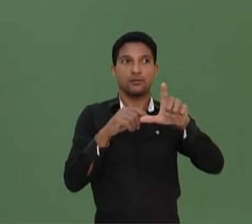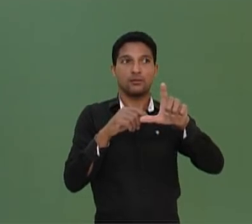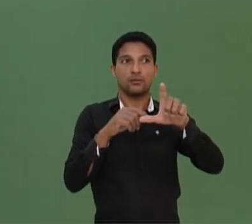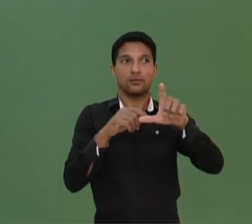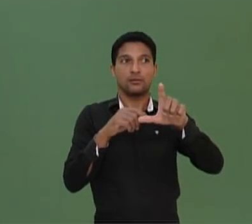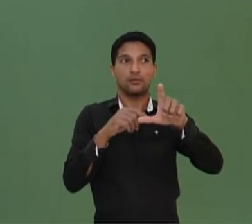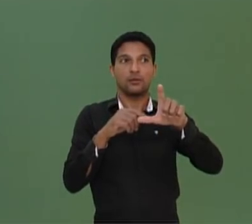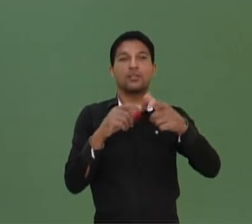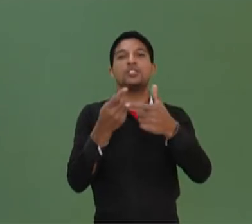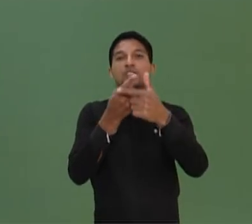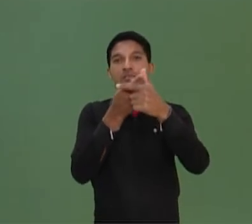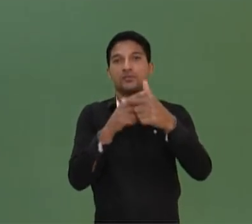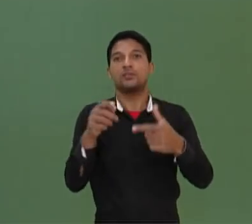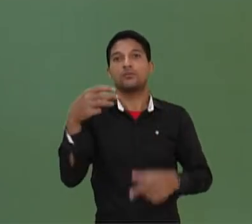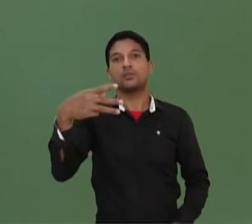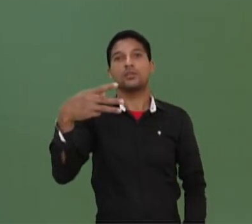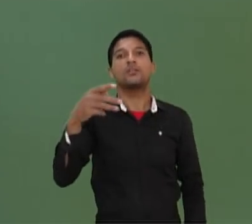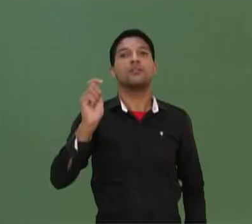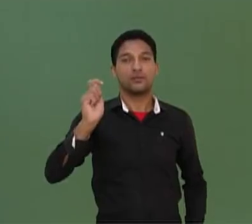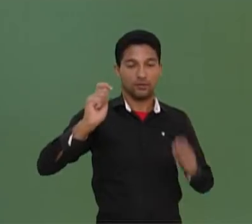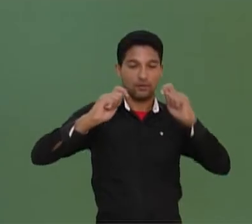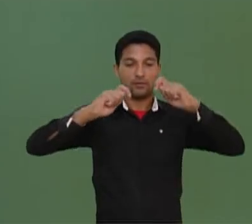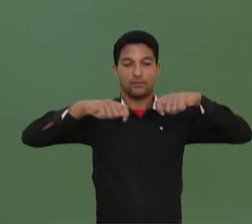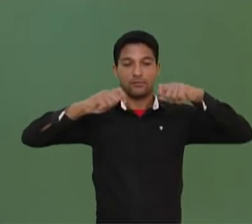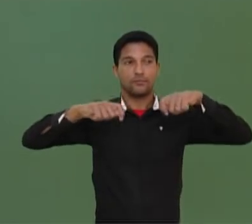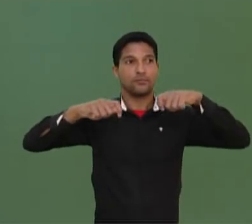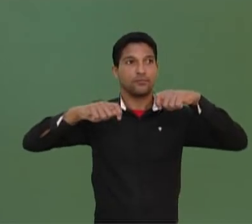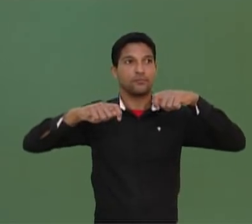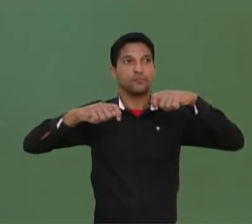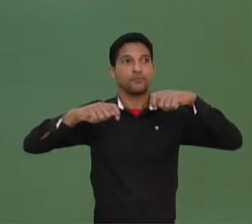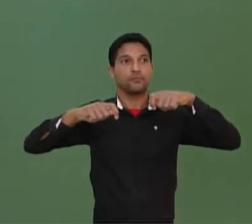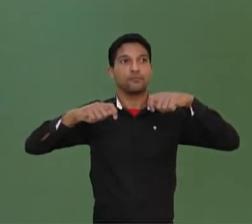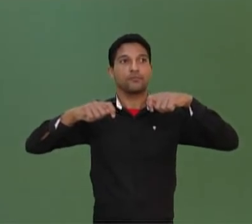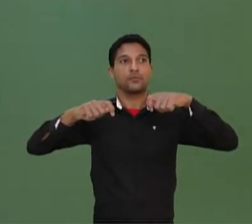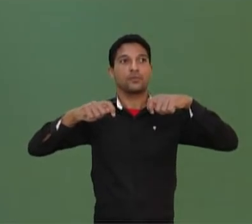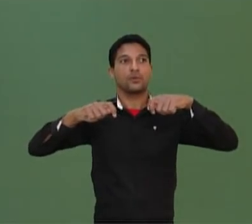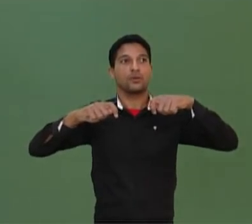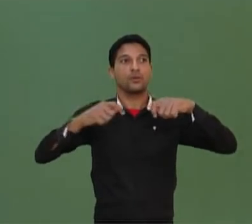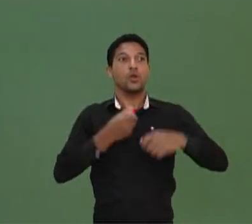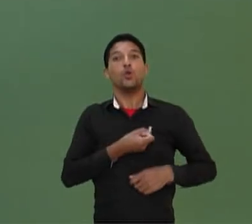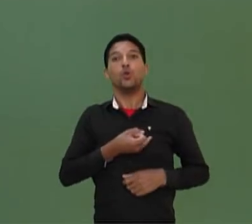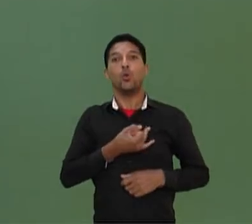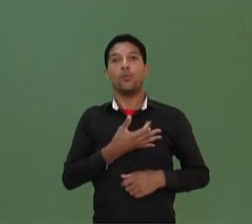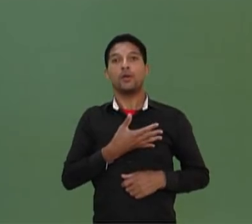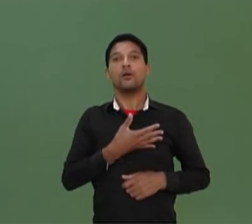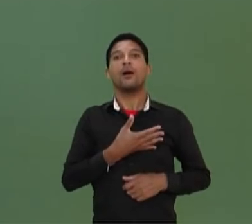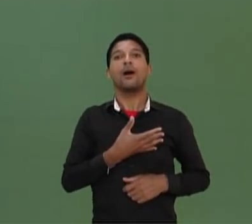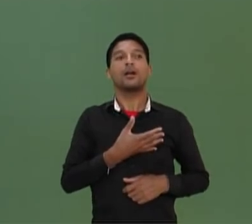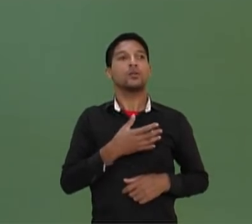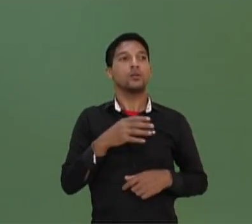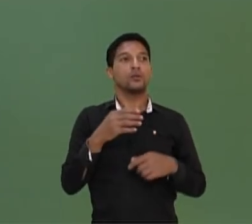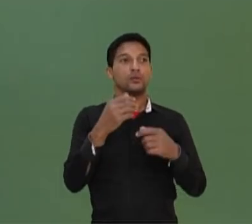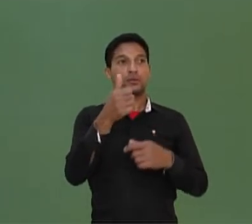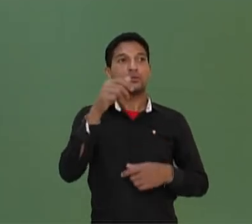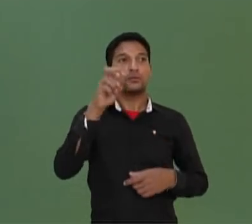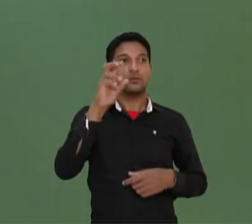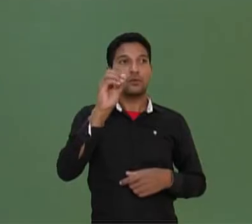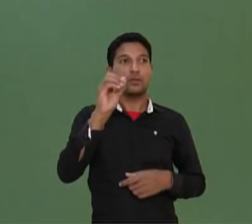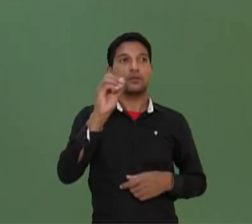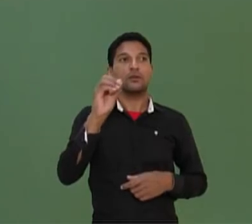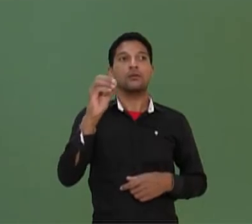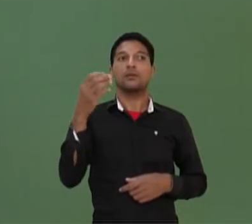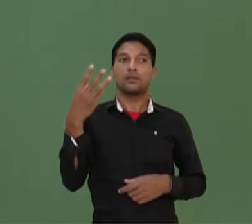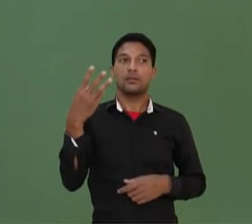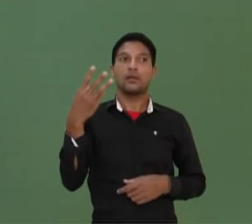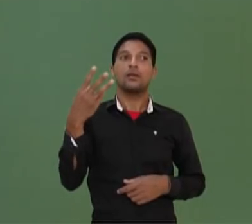360, 3 e 150, dá para dividir por 3. Mas não é obrigatório, apenas diminui os valores e facilita os cálculos, tá? Mas